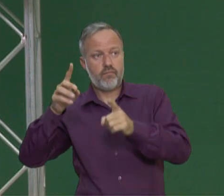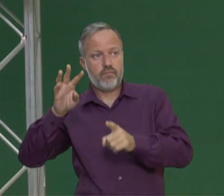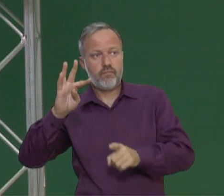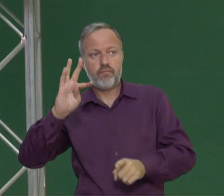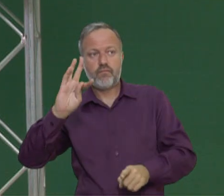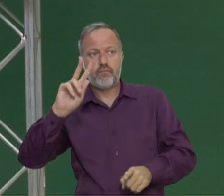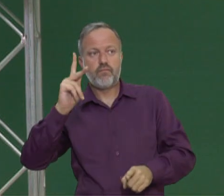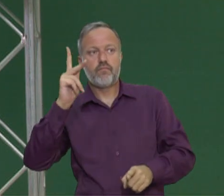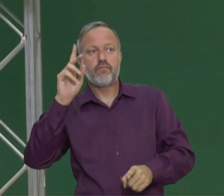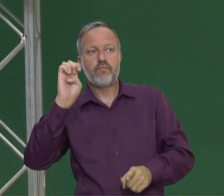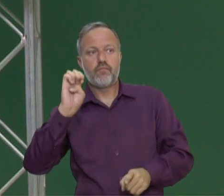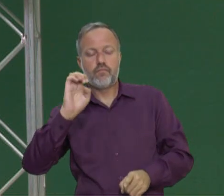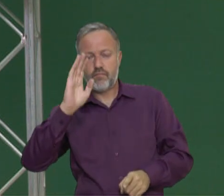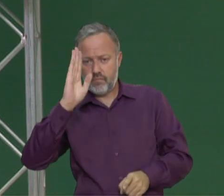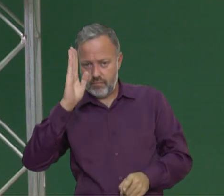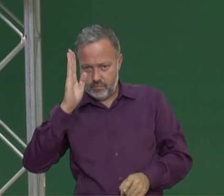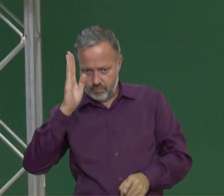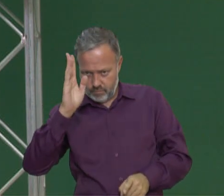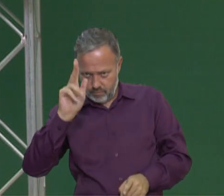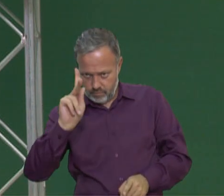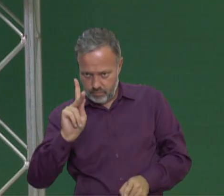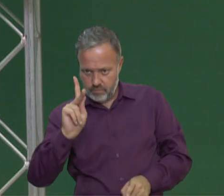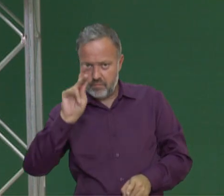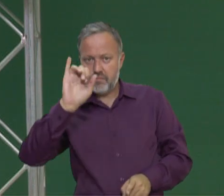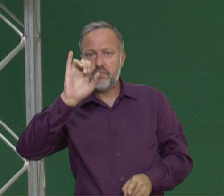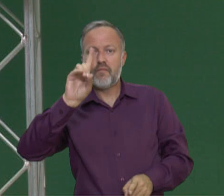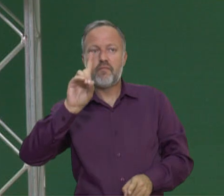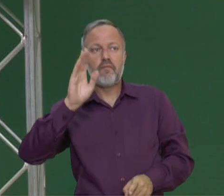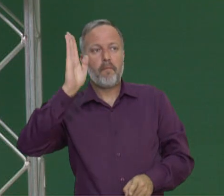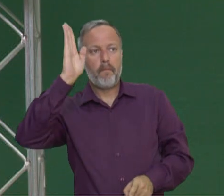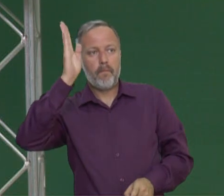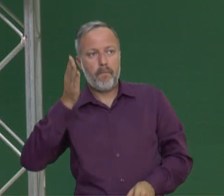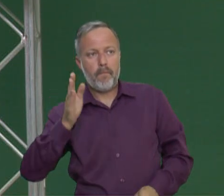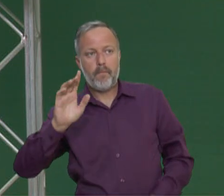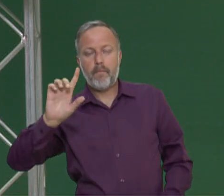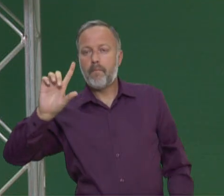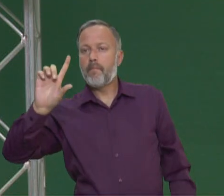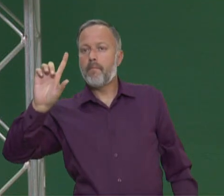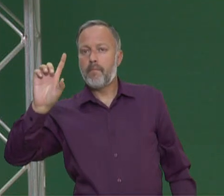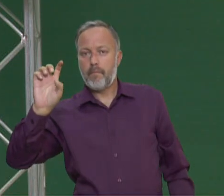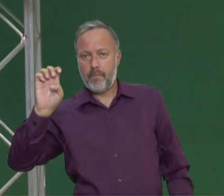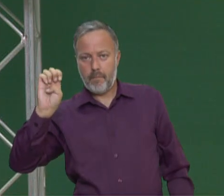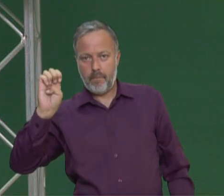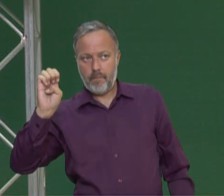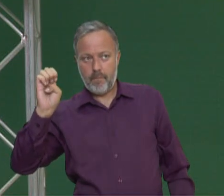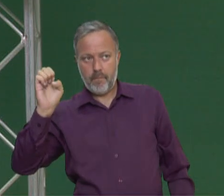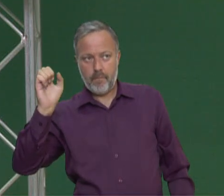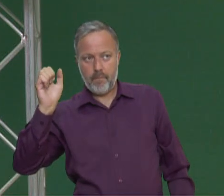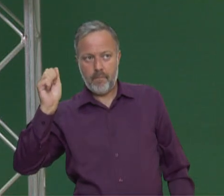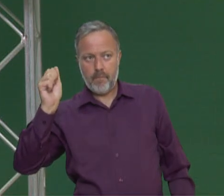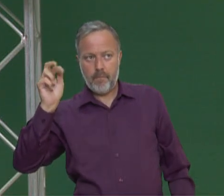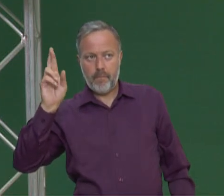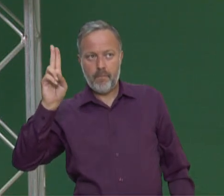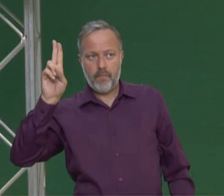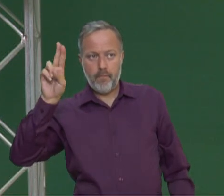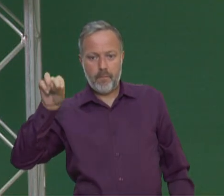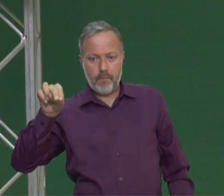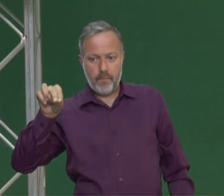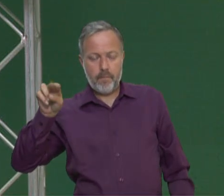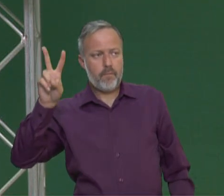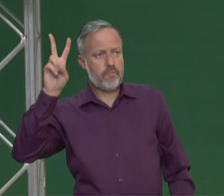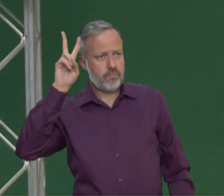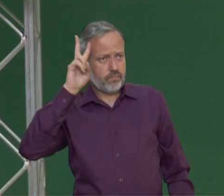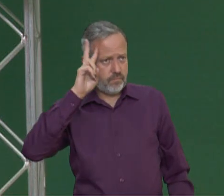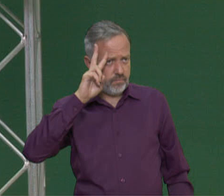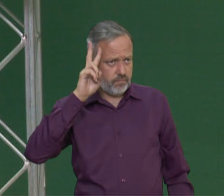kid learned how to use the app before she texted his mom. Lembra que